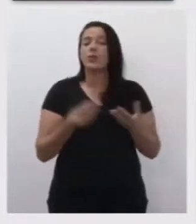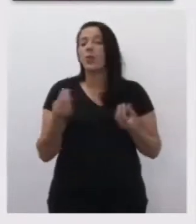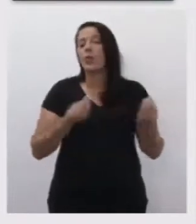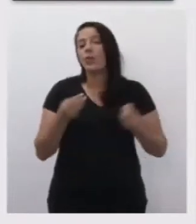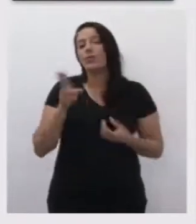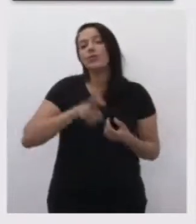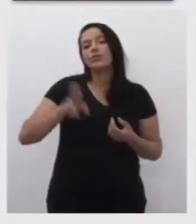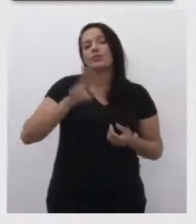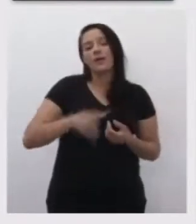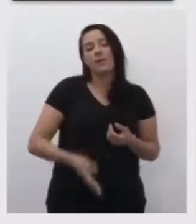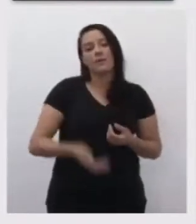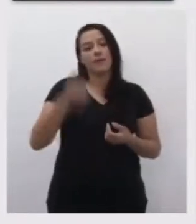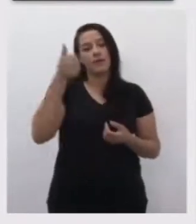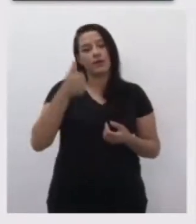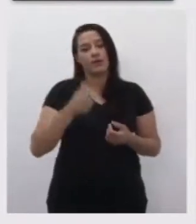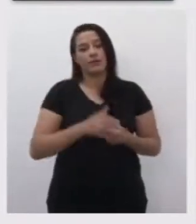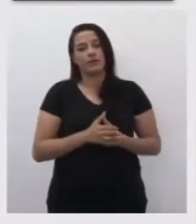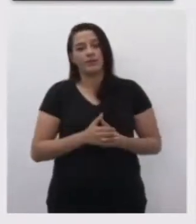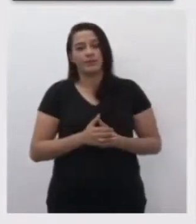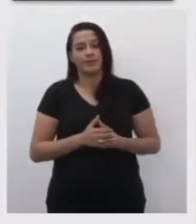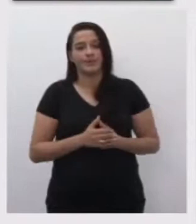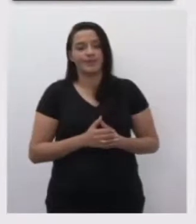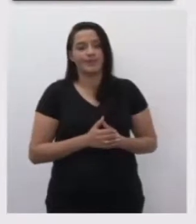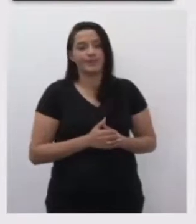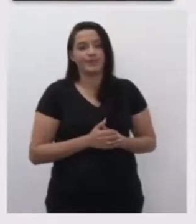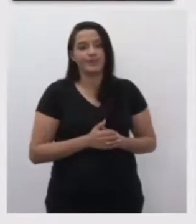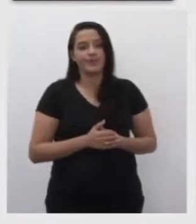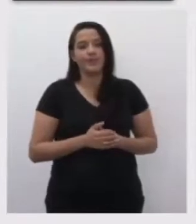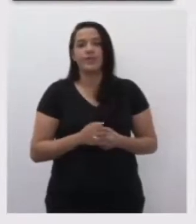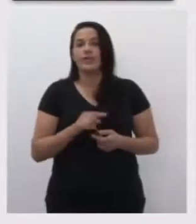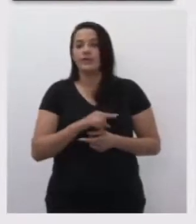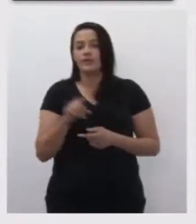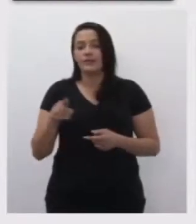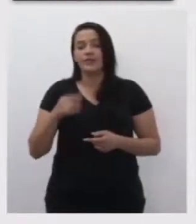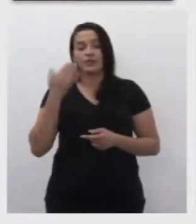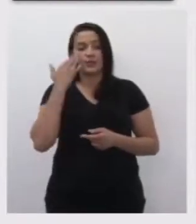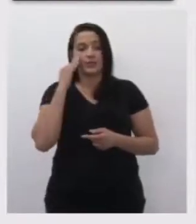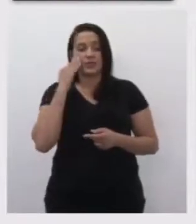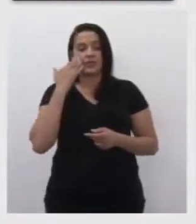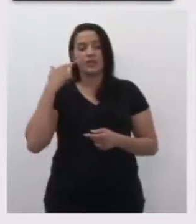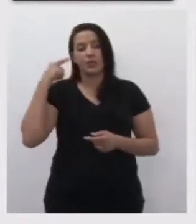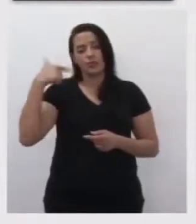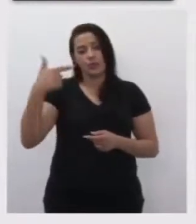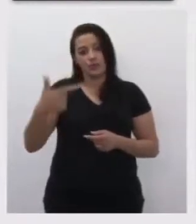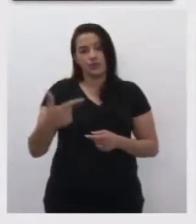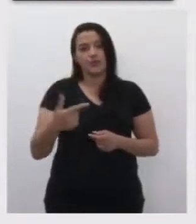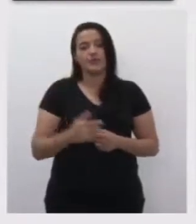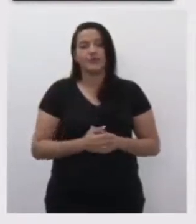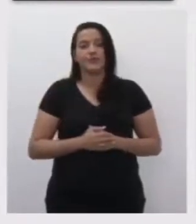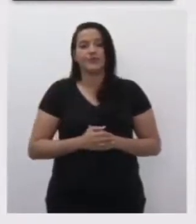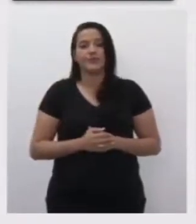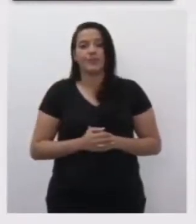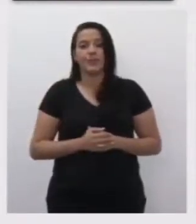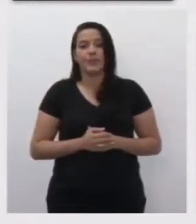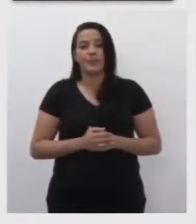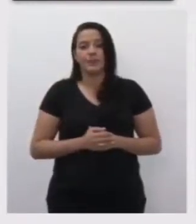a plataforma estar desenhada para que isso funcione de uma melhor maneira no dia a dia de vocês, tá? Então,